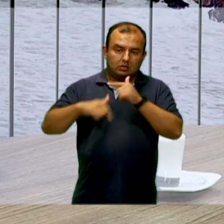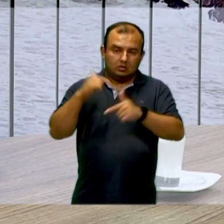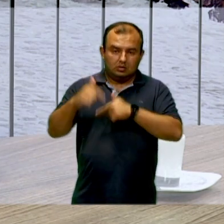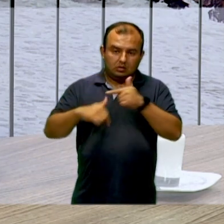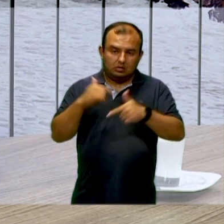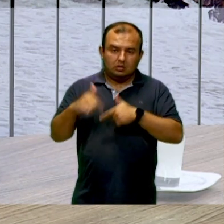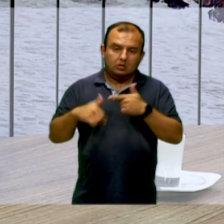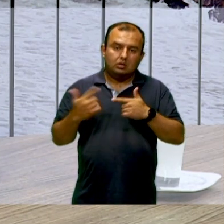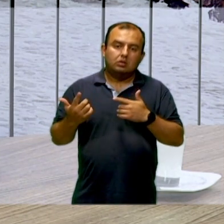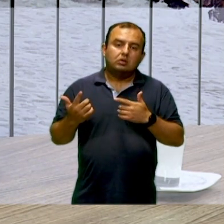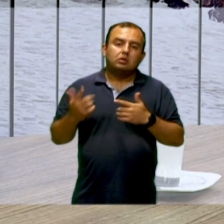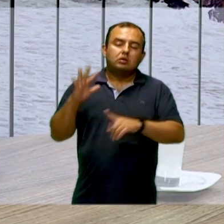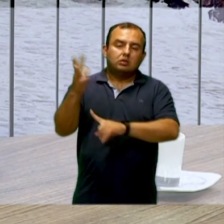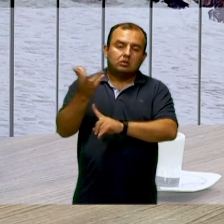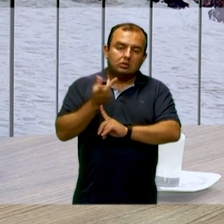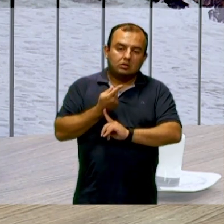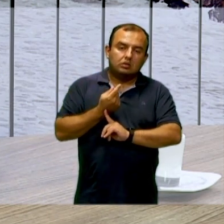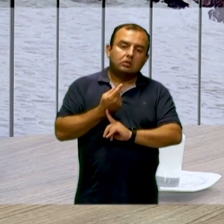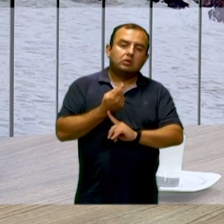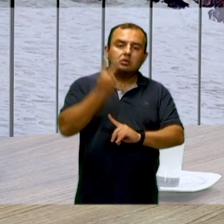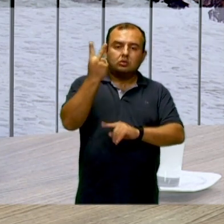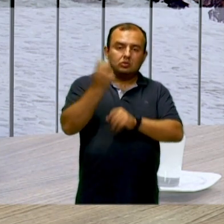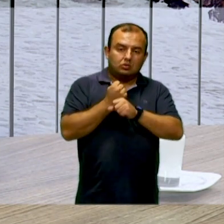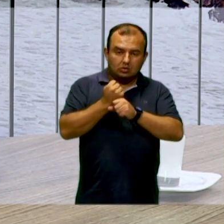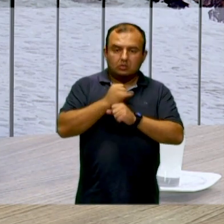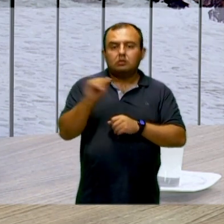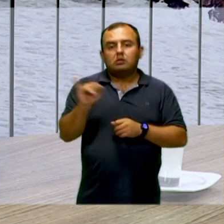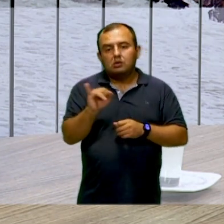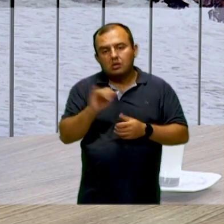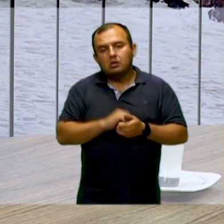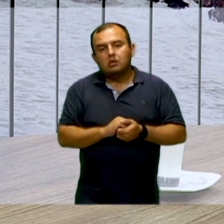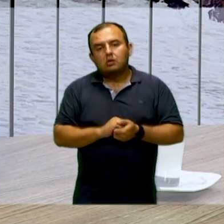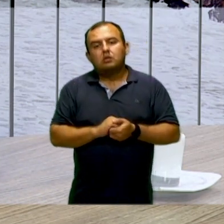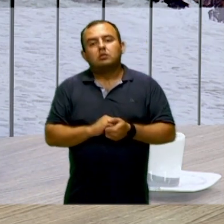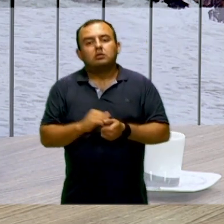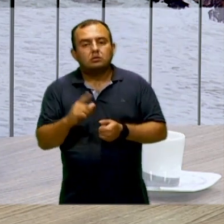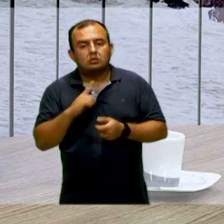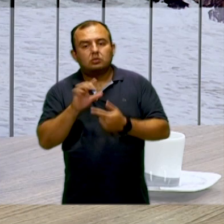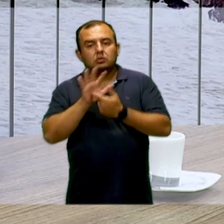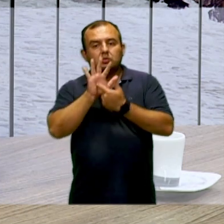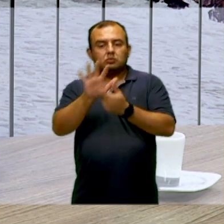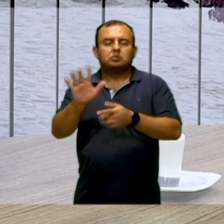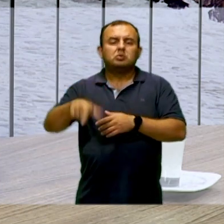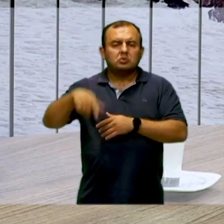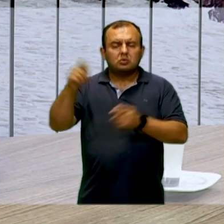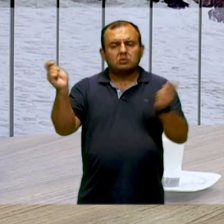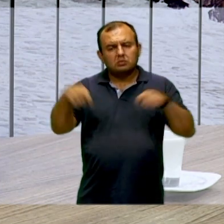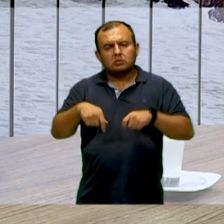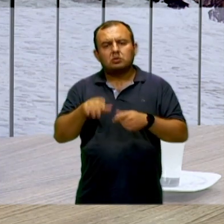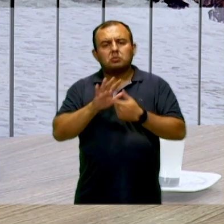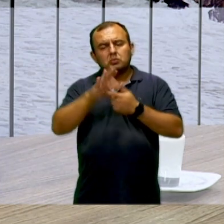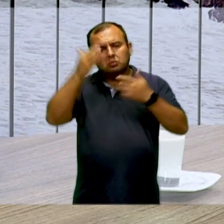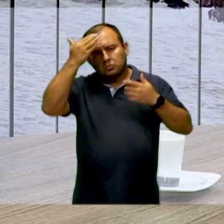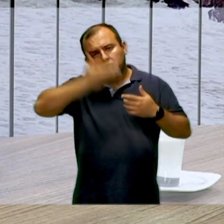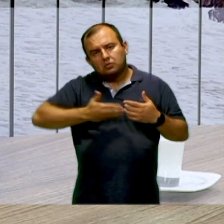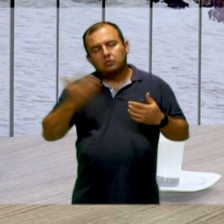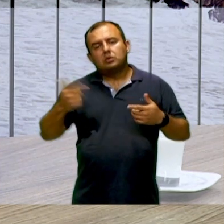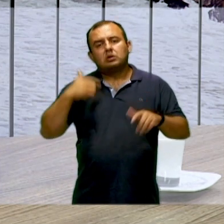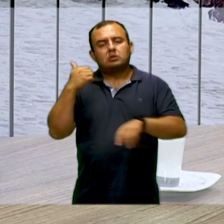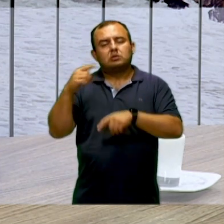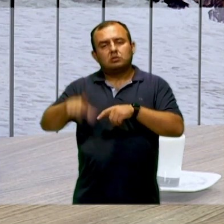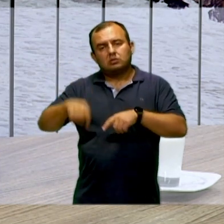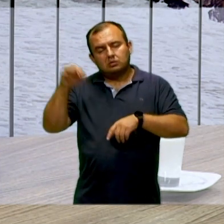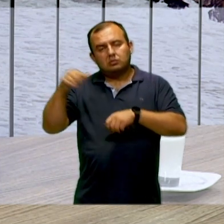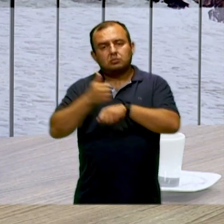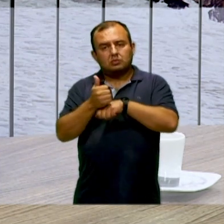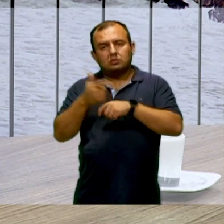tendo trabalho artístico de pelo menos 2 anos em Itajaí, mostrando a qualificação e comprovando a qualificação profissional